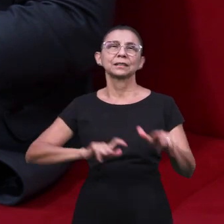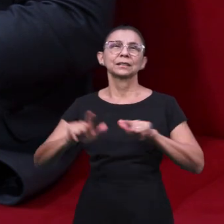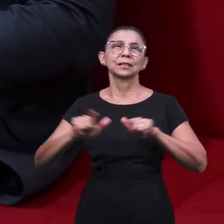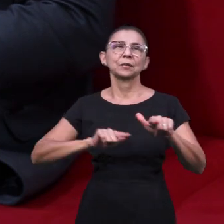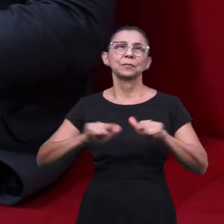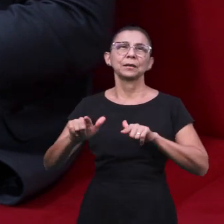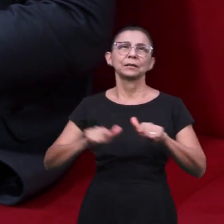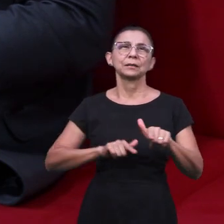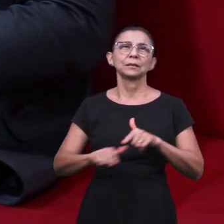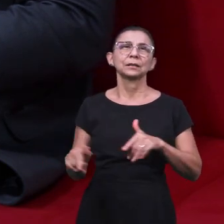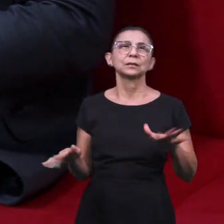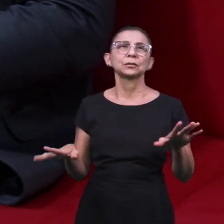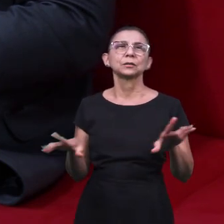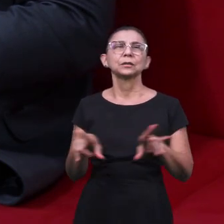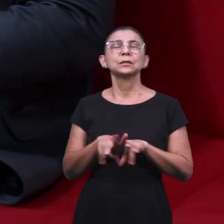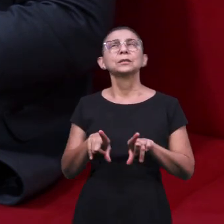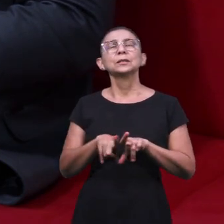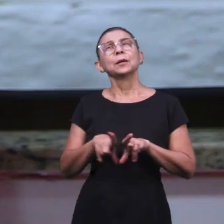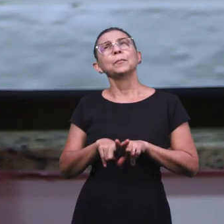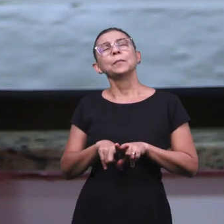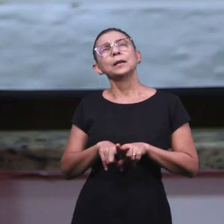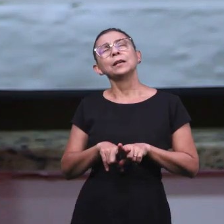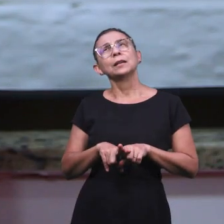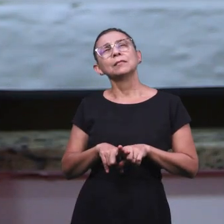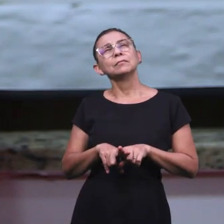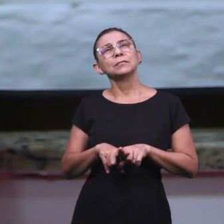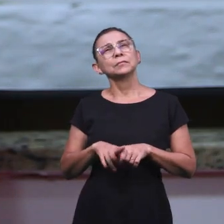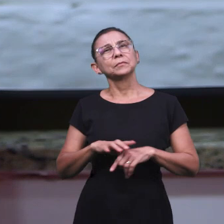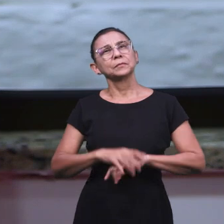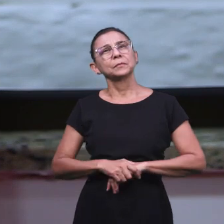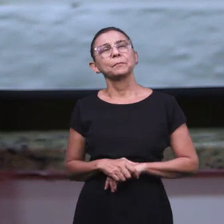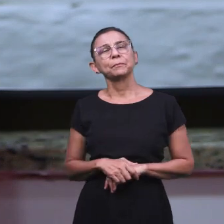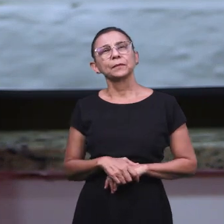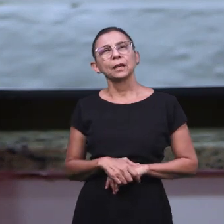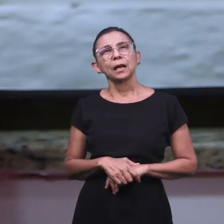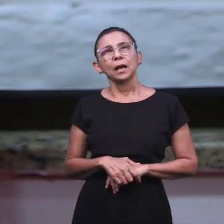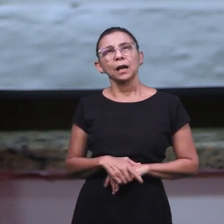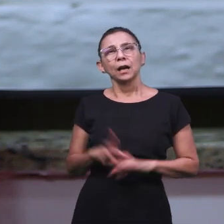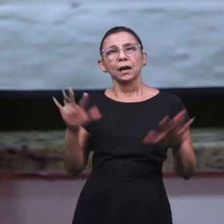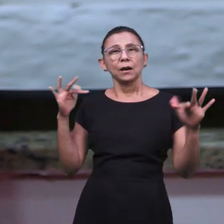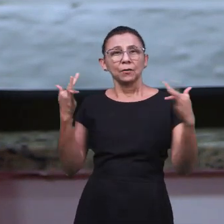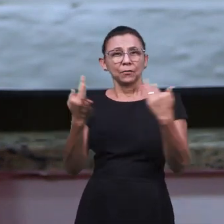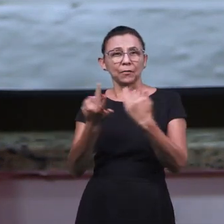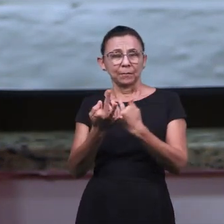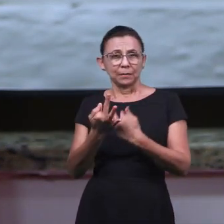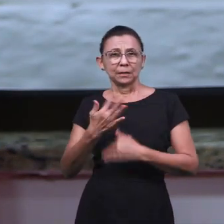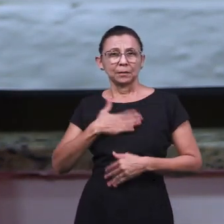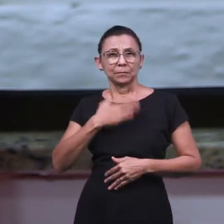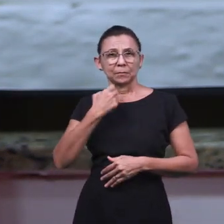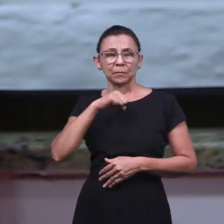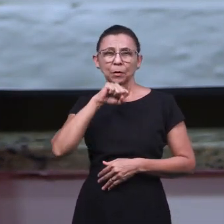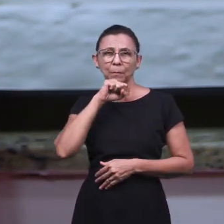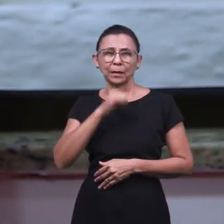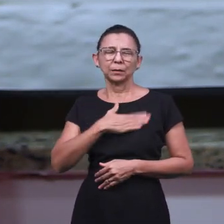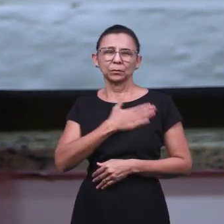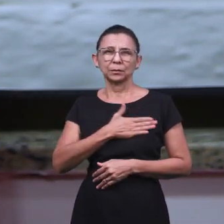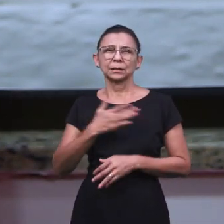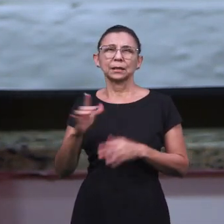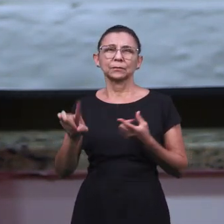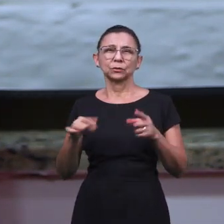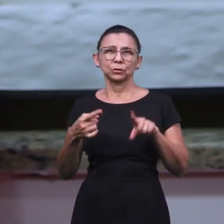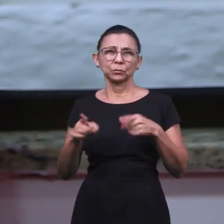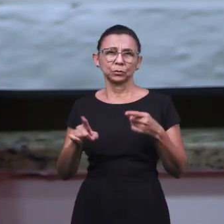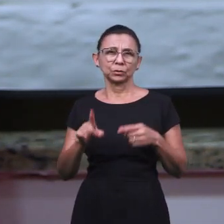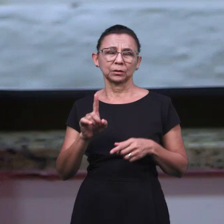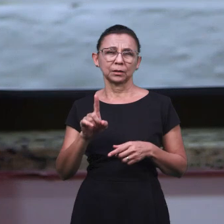que eu fiz também, porque eu nem pensava nisso. Em verdade, na família, meu pai gostava muito de música, ele era pastor protestante, né?